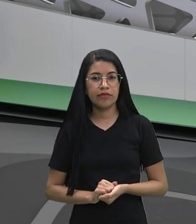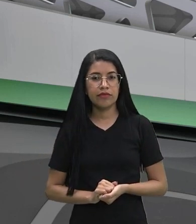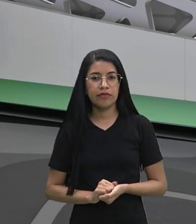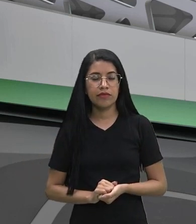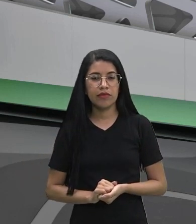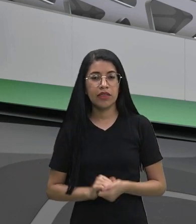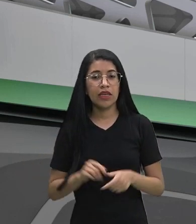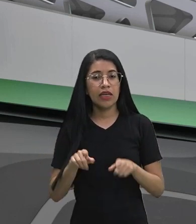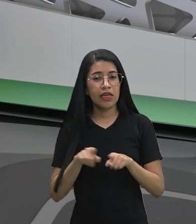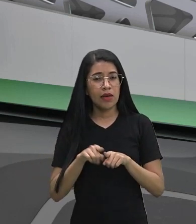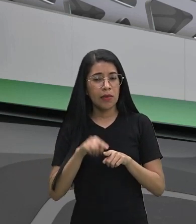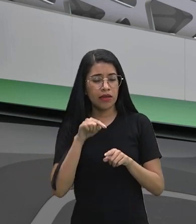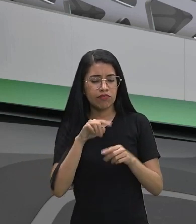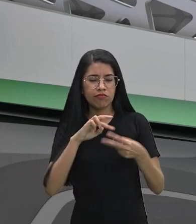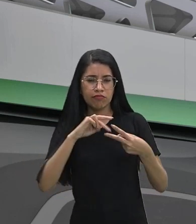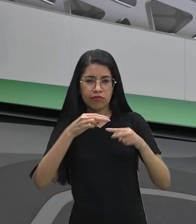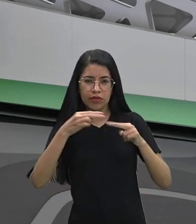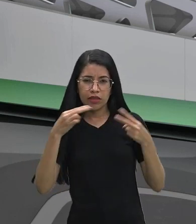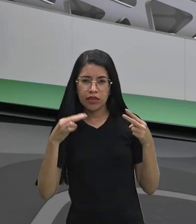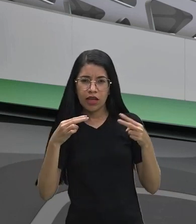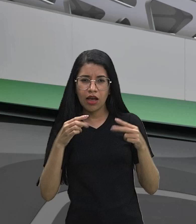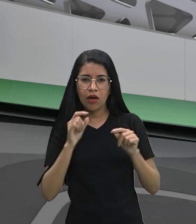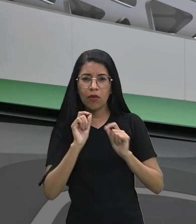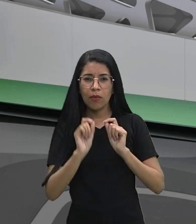esse material genético tá